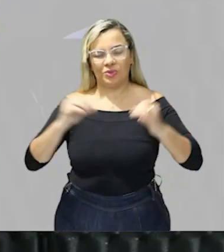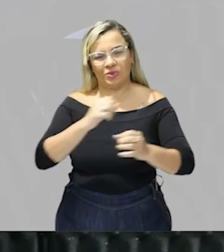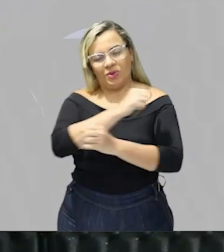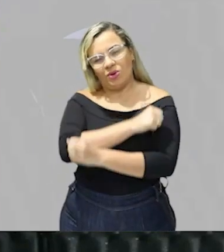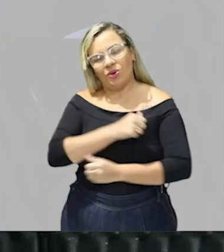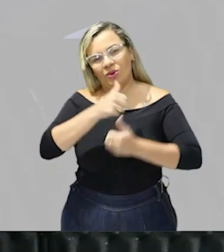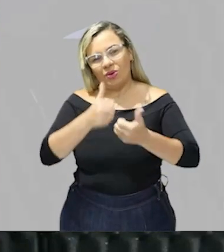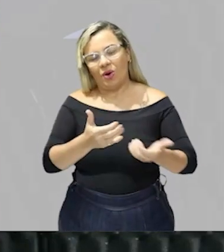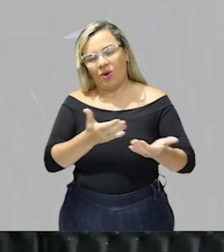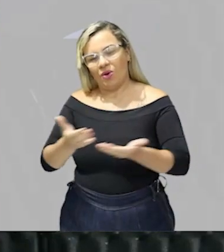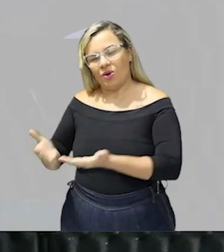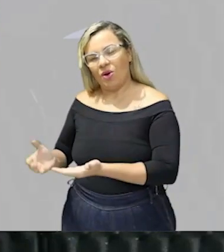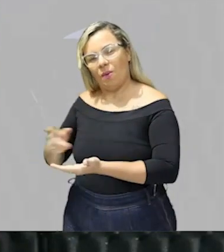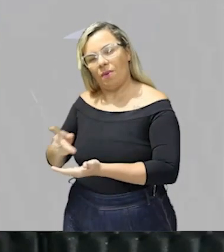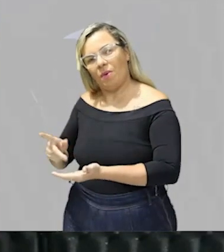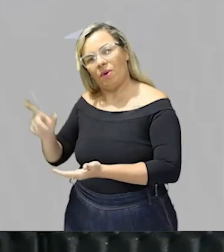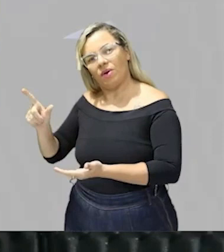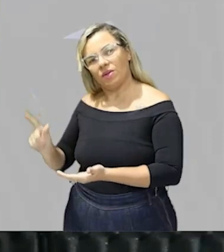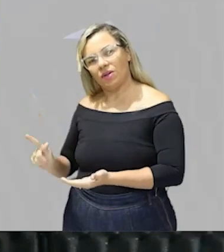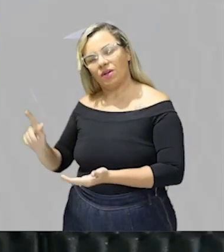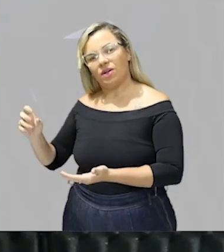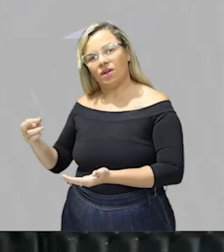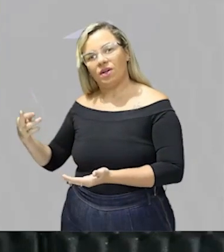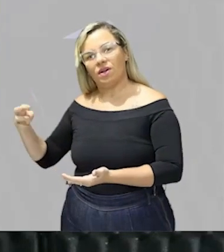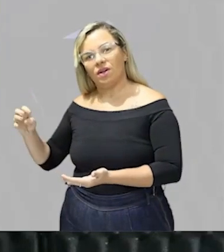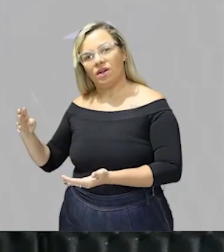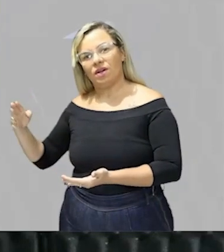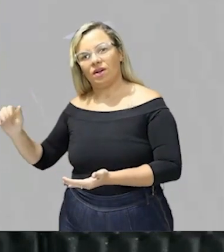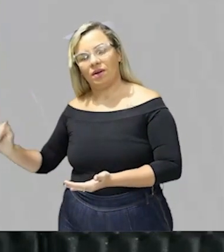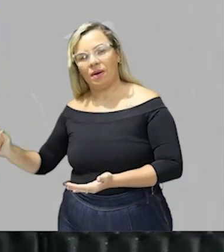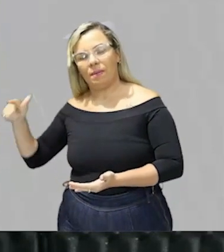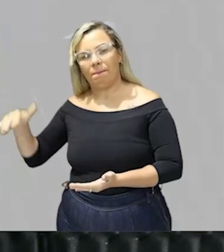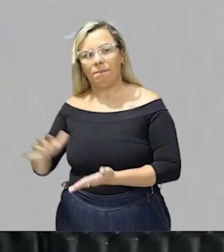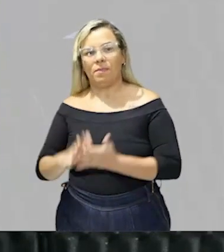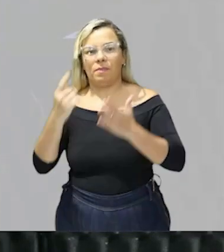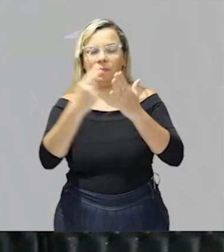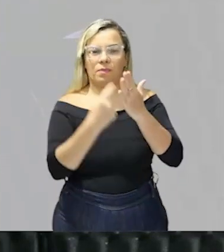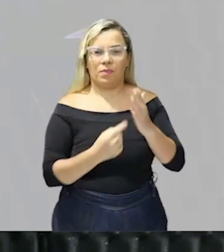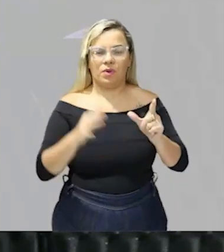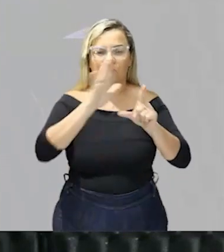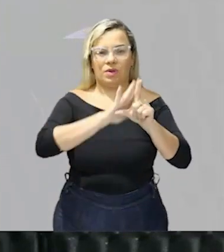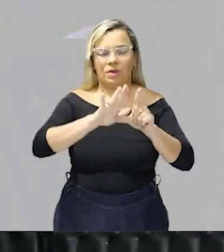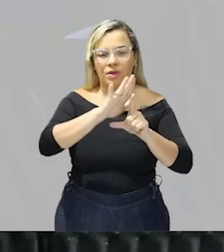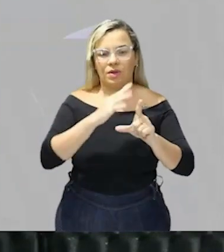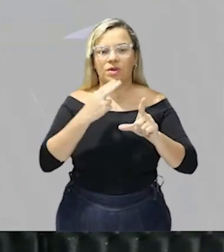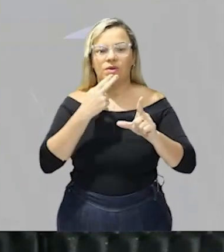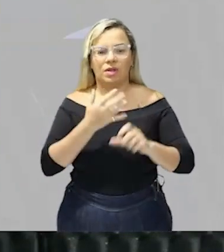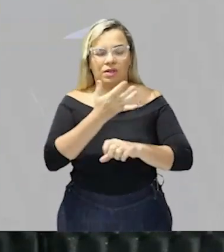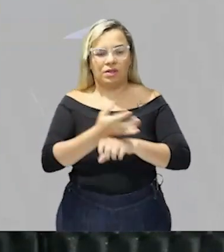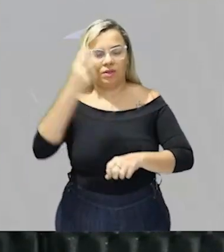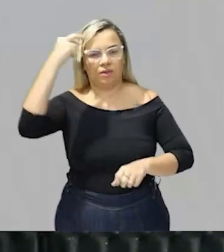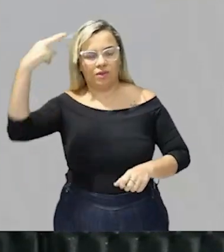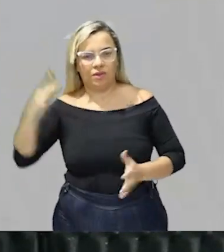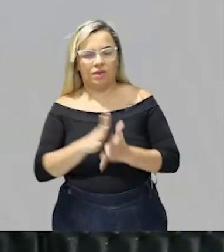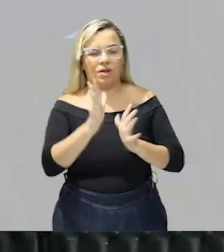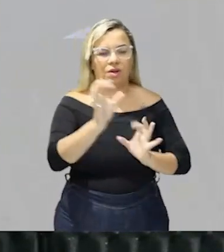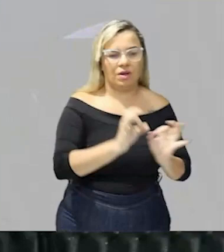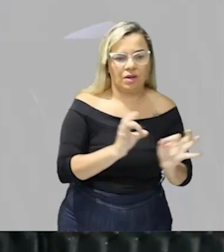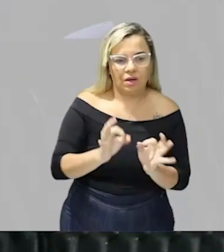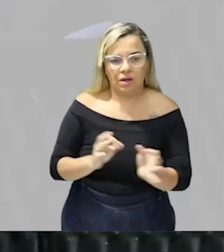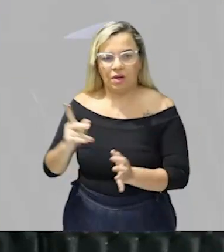E aí, pessoal, tudo bem? Professor Paulo Gereba de História, no projeto da plataforma Gonçalves Dias,